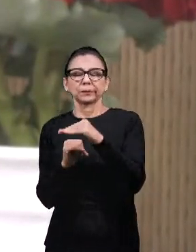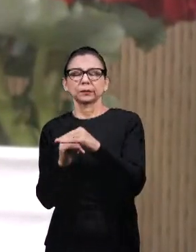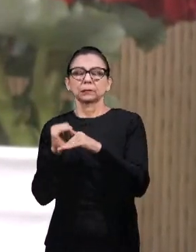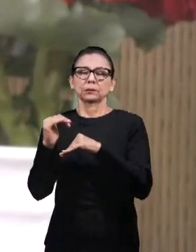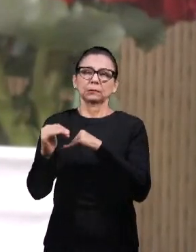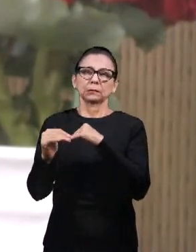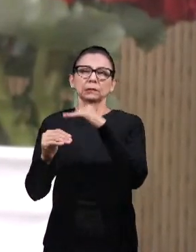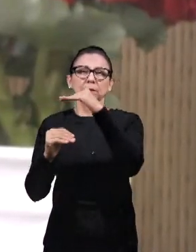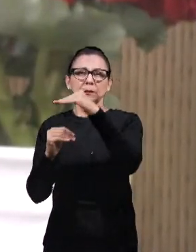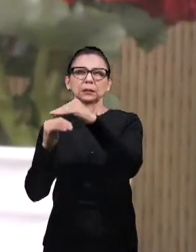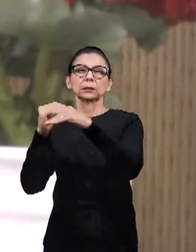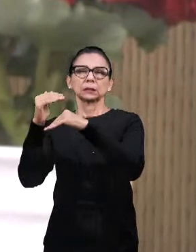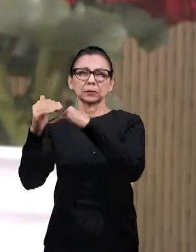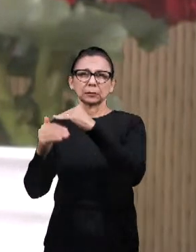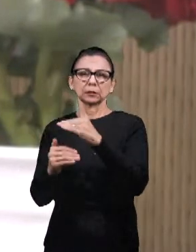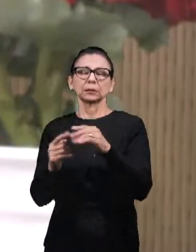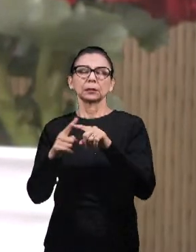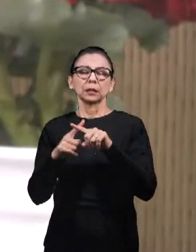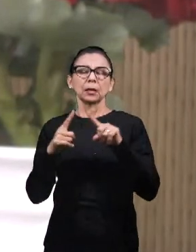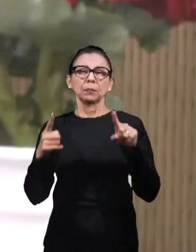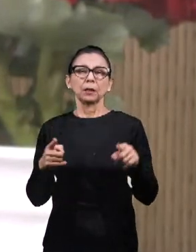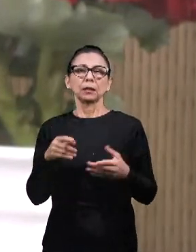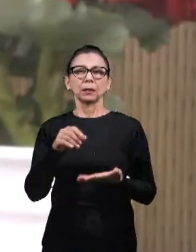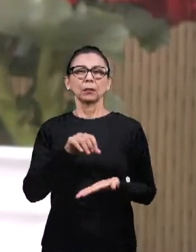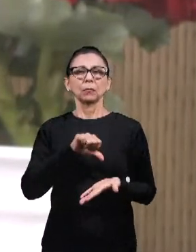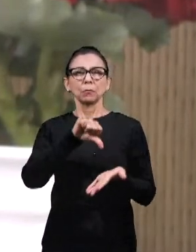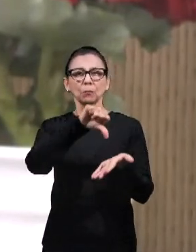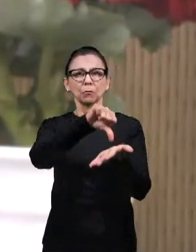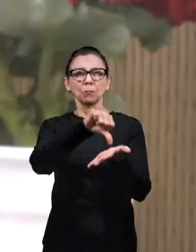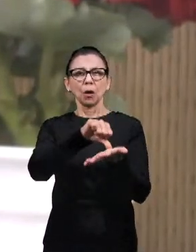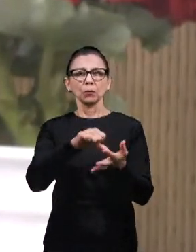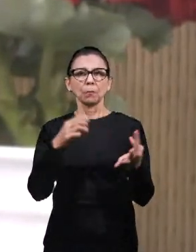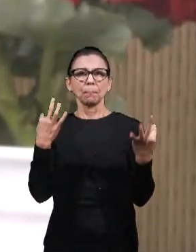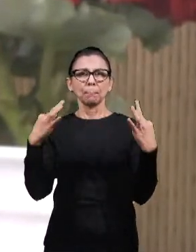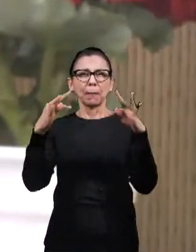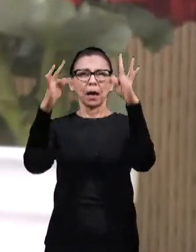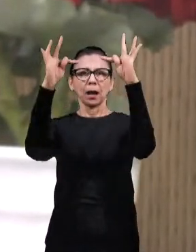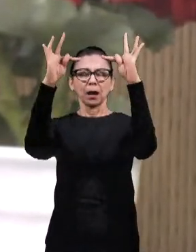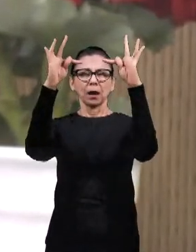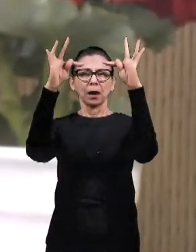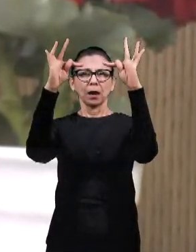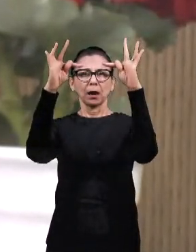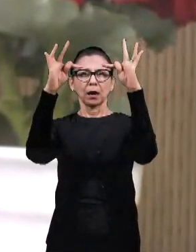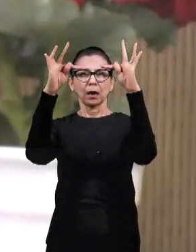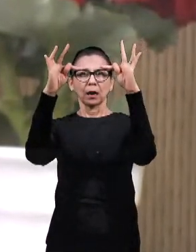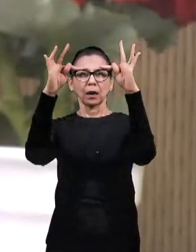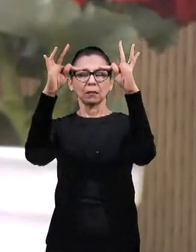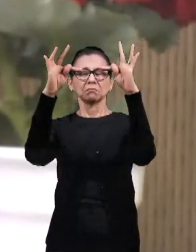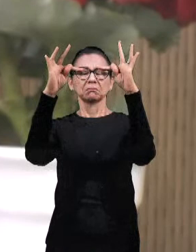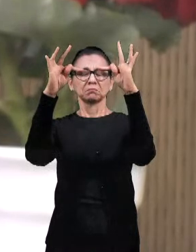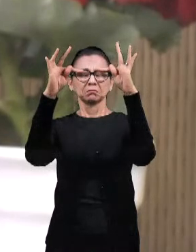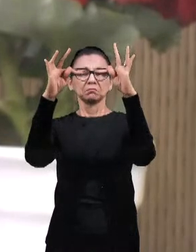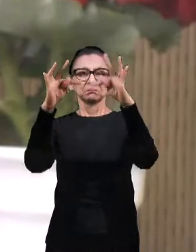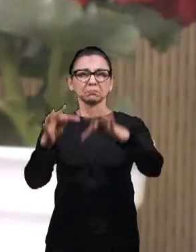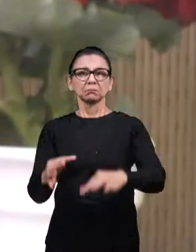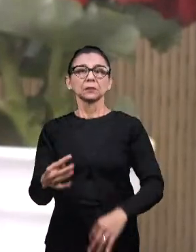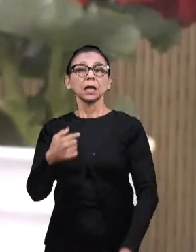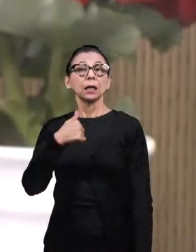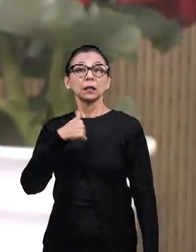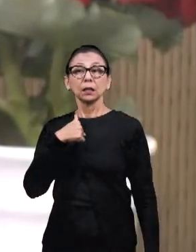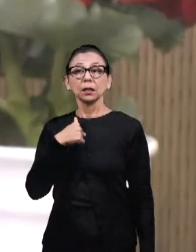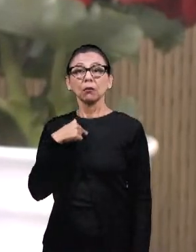internet, mas Singapura é um polo de desenvolvimento tecnológico muito grande, e eu pude